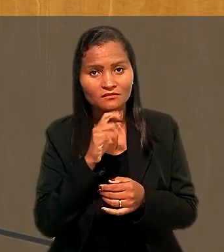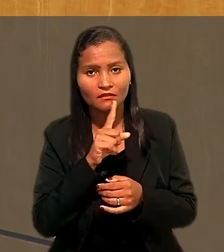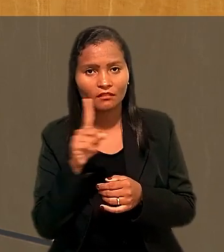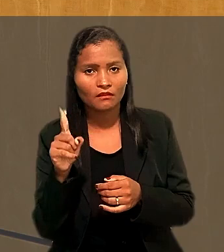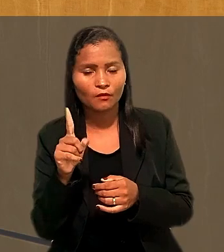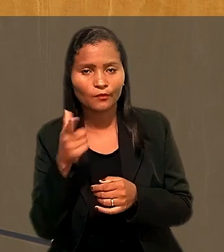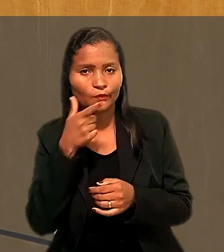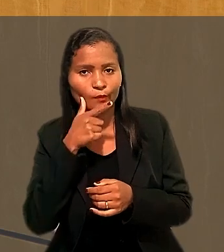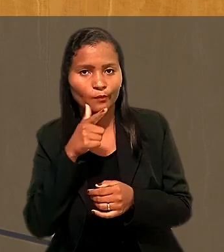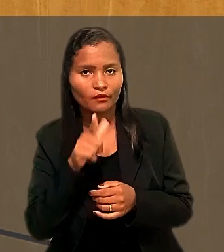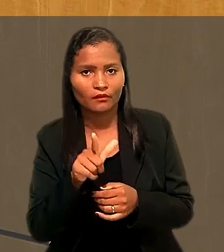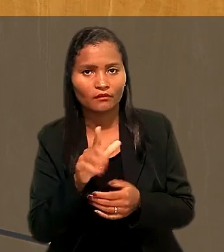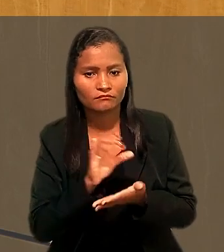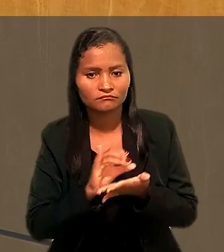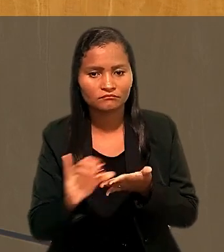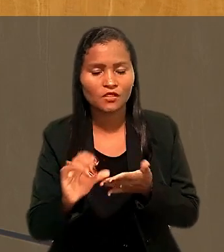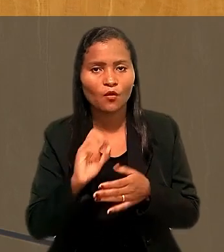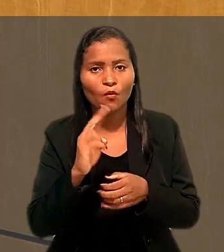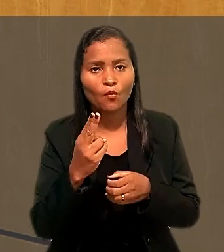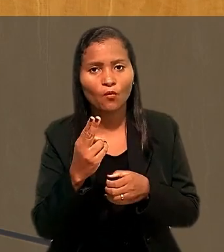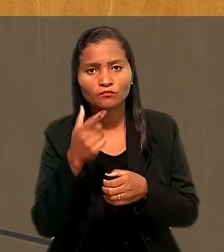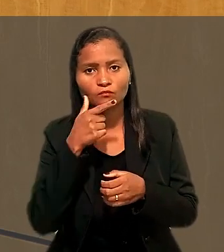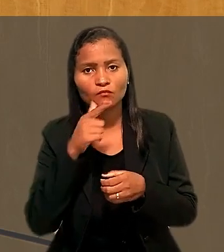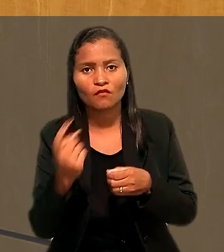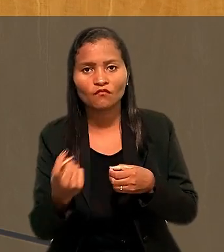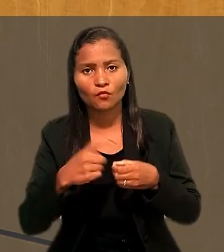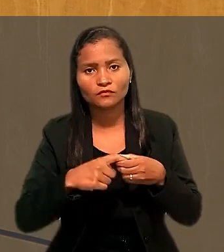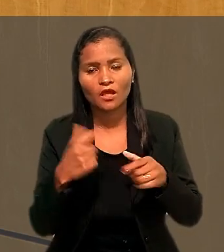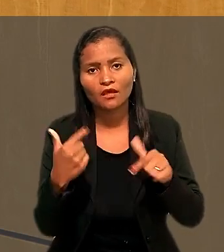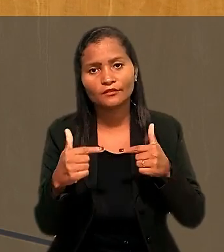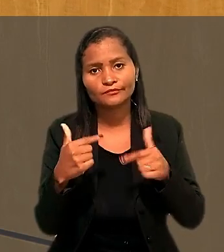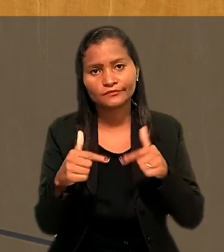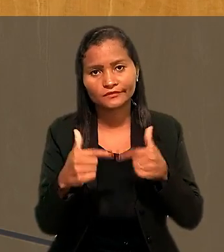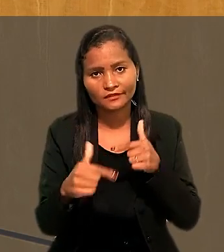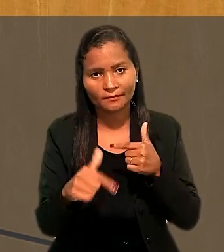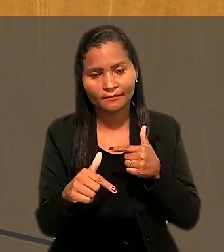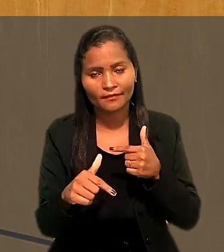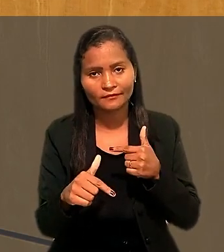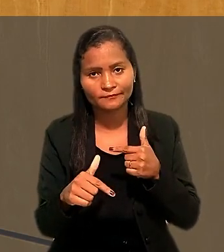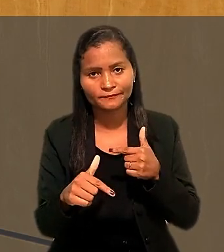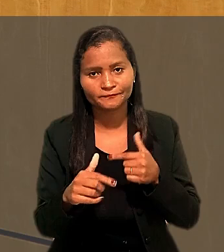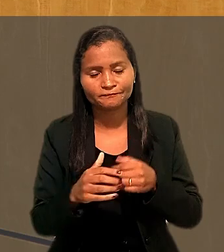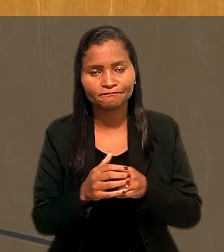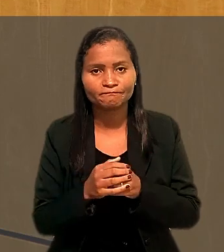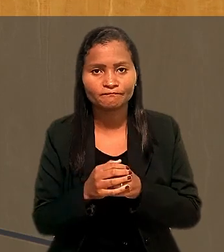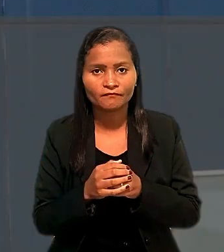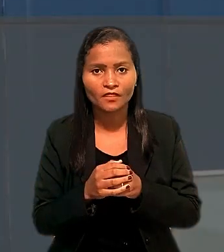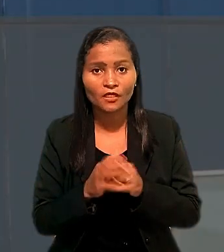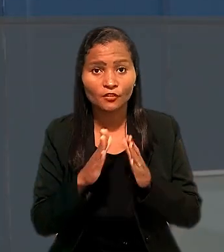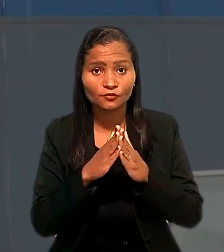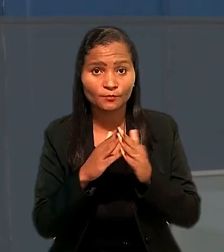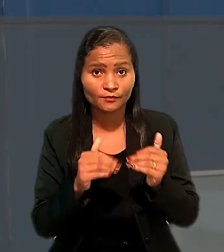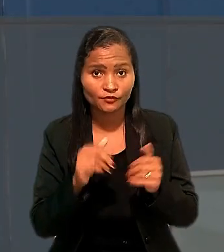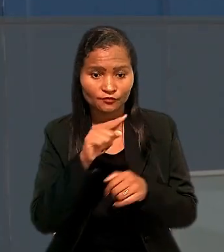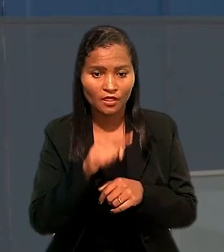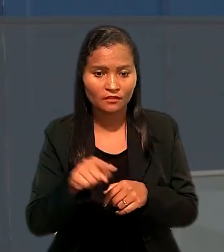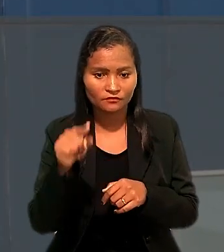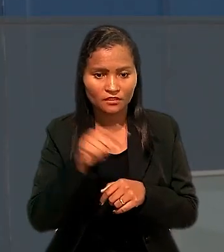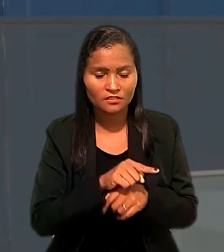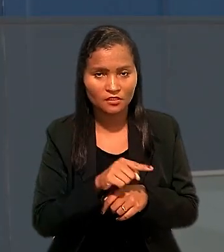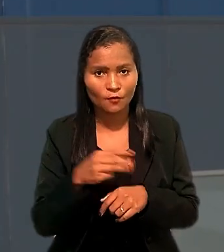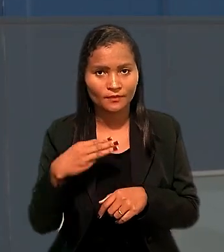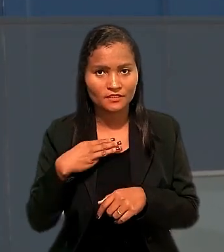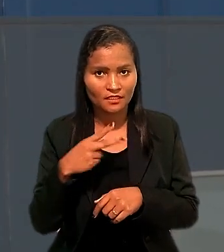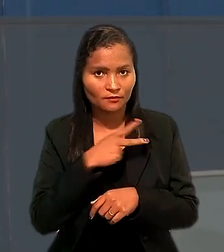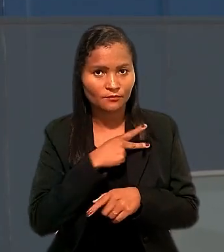verba indenizatória ou a reintegração ao emprego serem consideradas indevidas. No pedido de anulação,